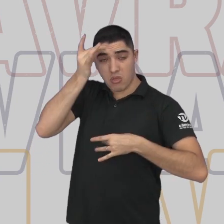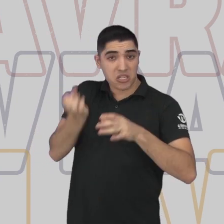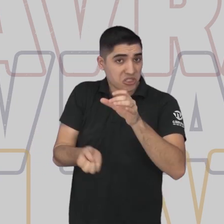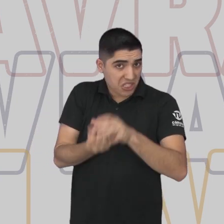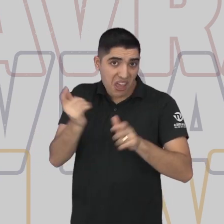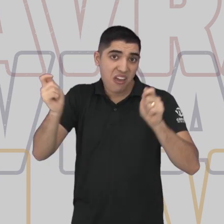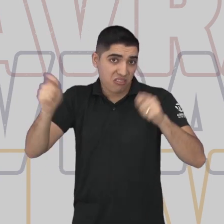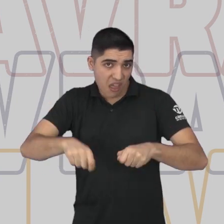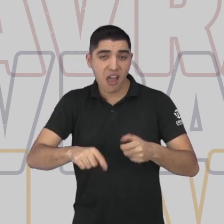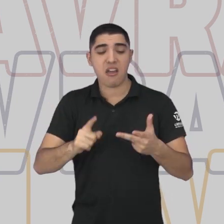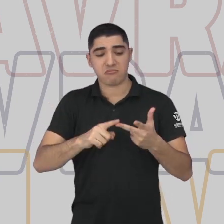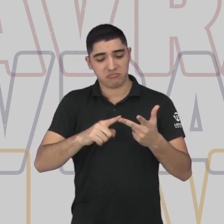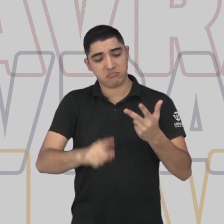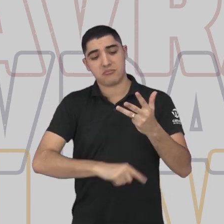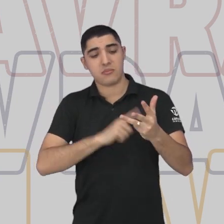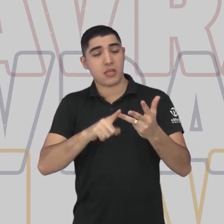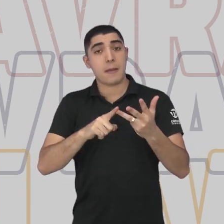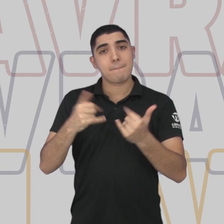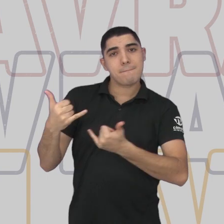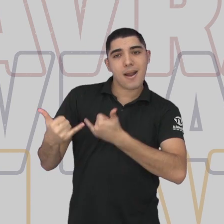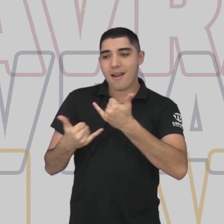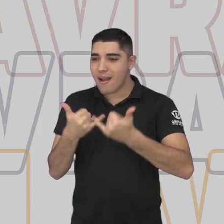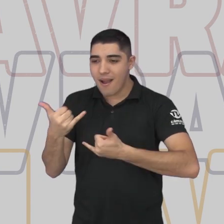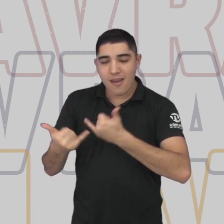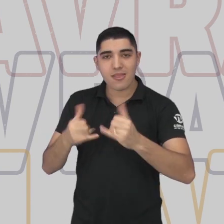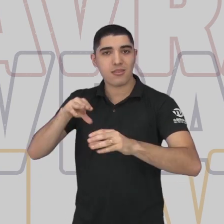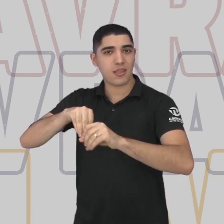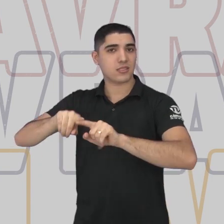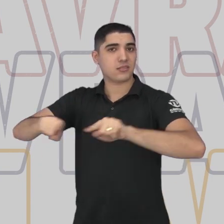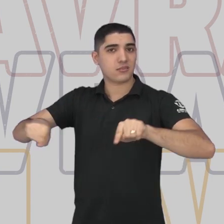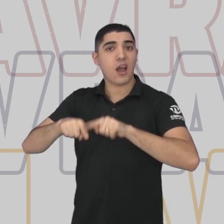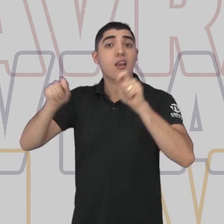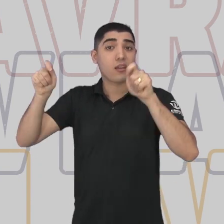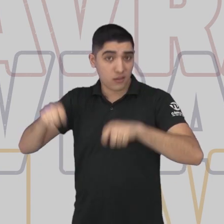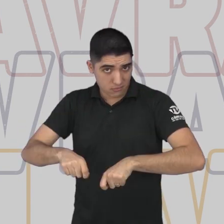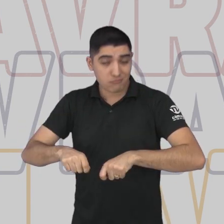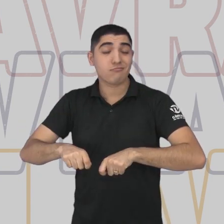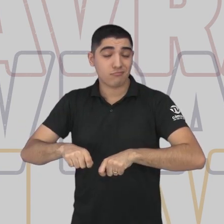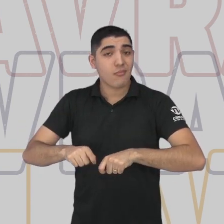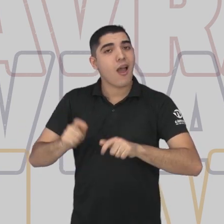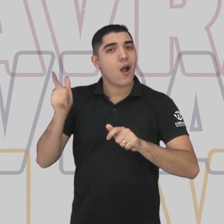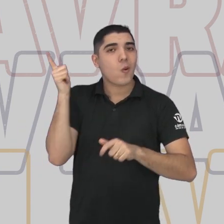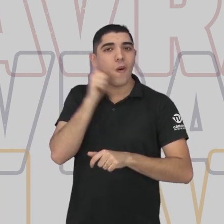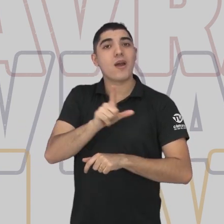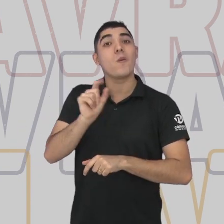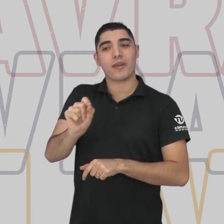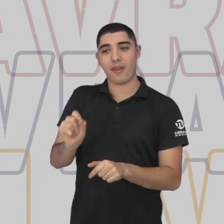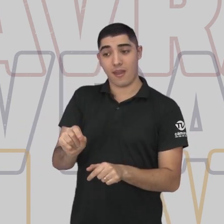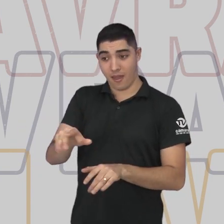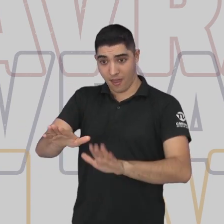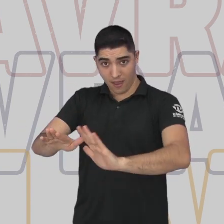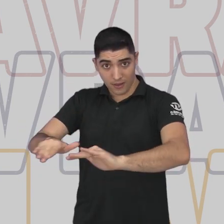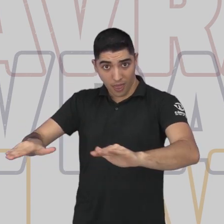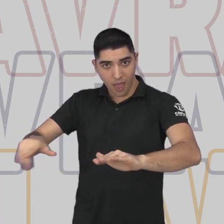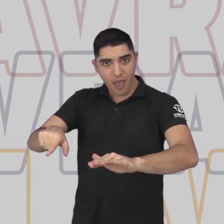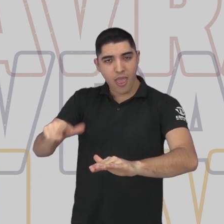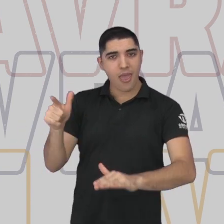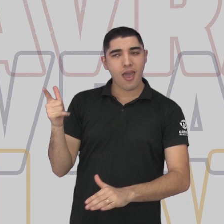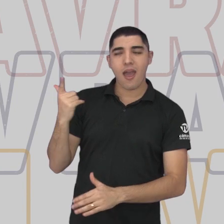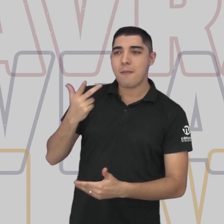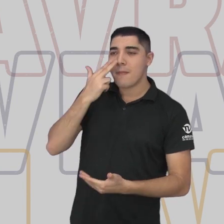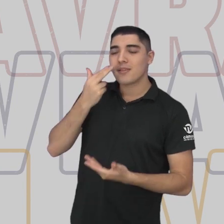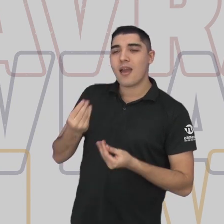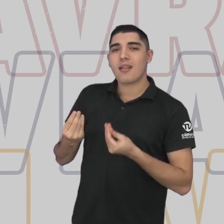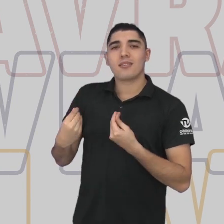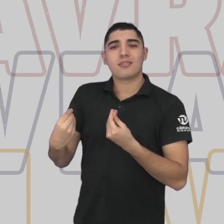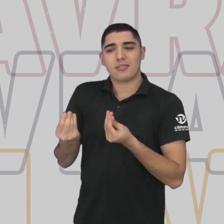personagem, pode fazer alguma brincadeira dentro da sala, que isso vai trazendo para a criança